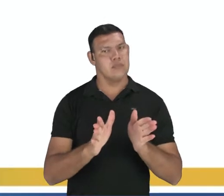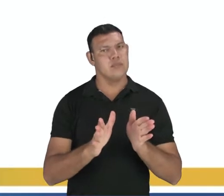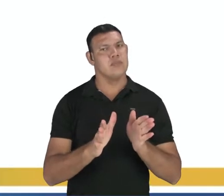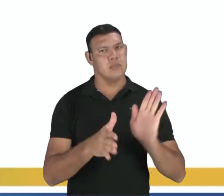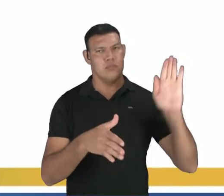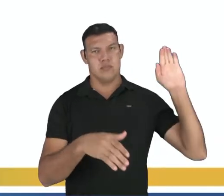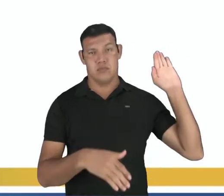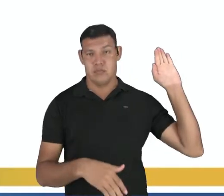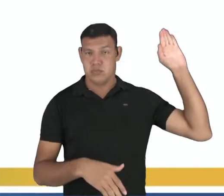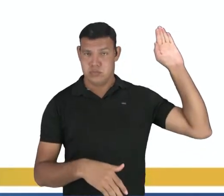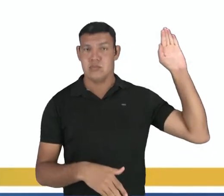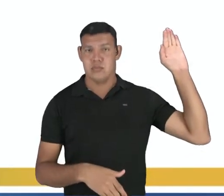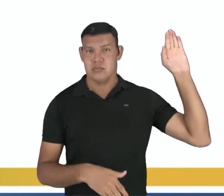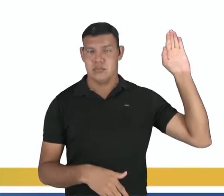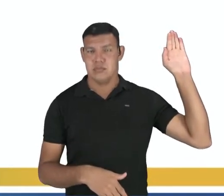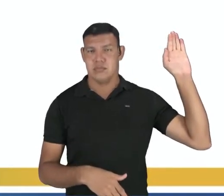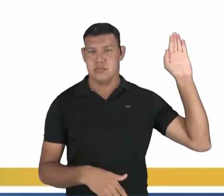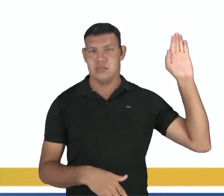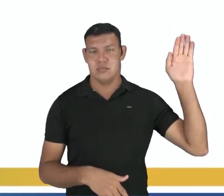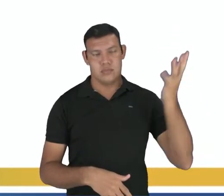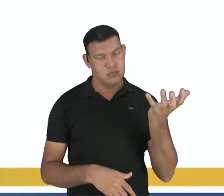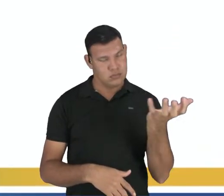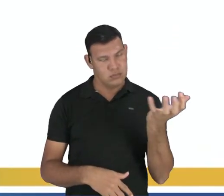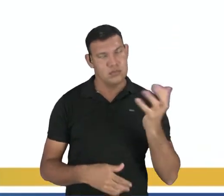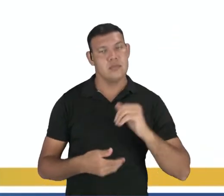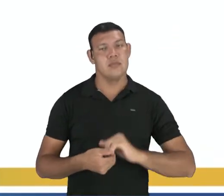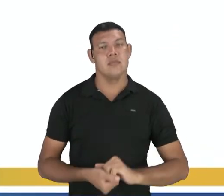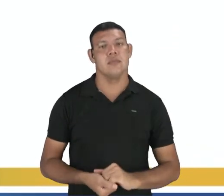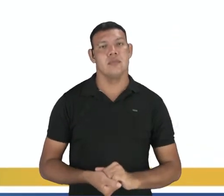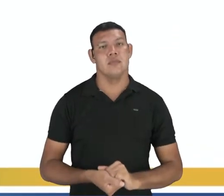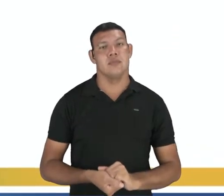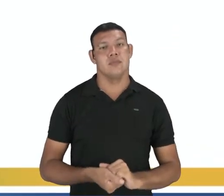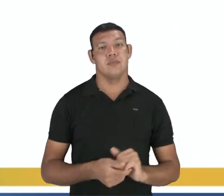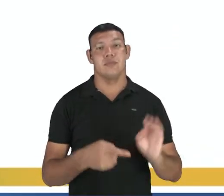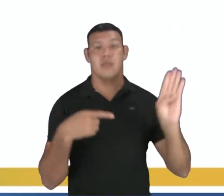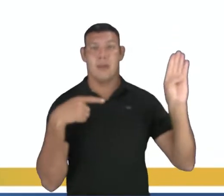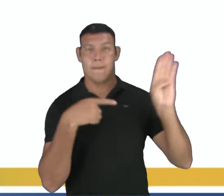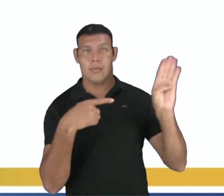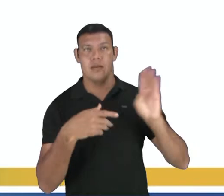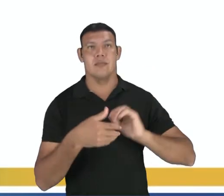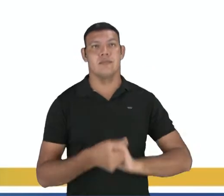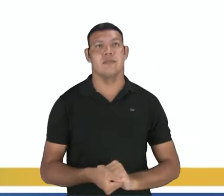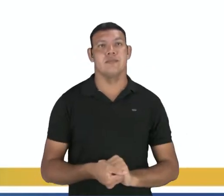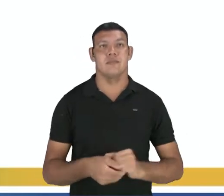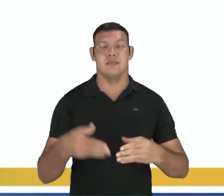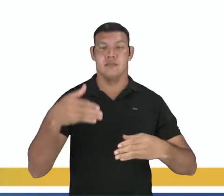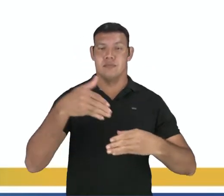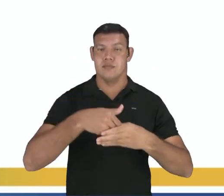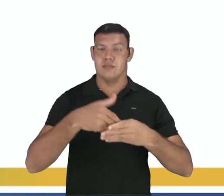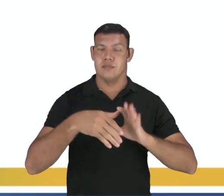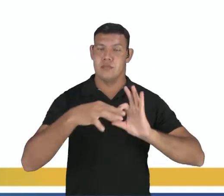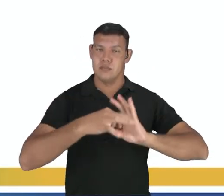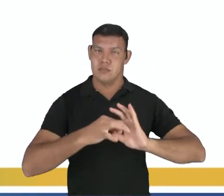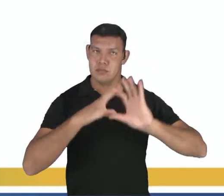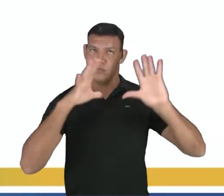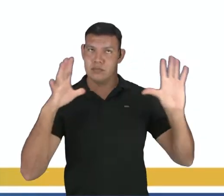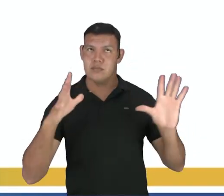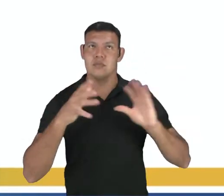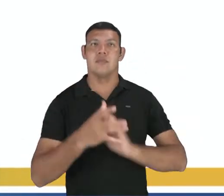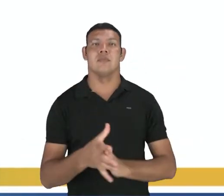se candidatar aí para representar o povo, né? Outro, B, eleições livres,